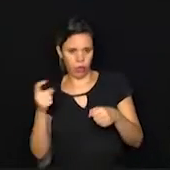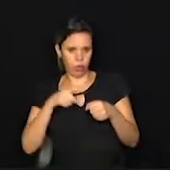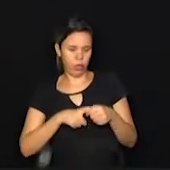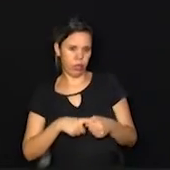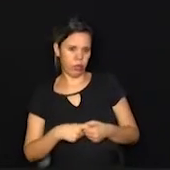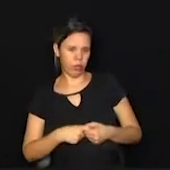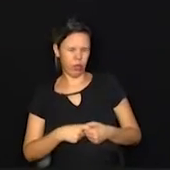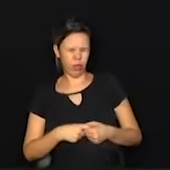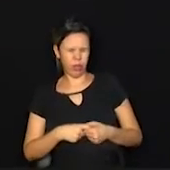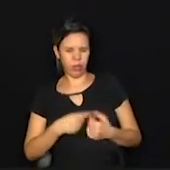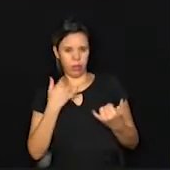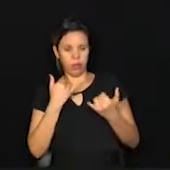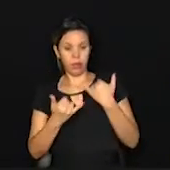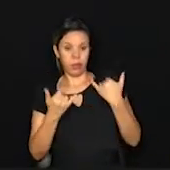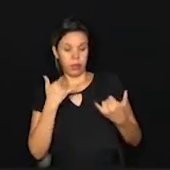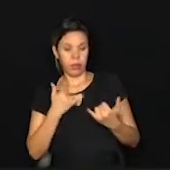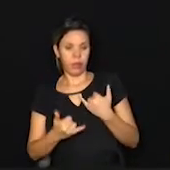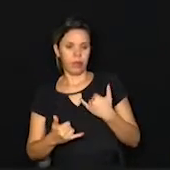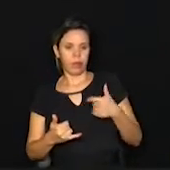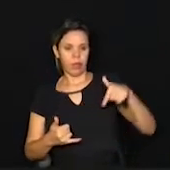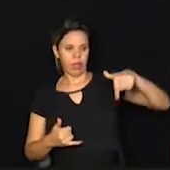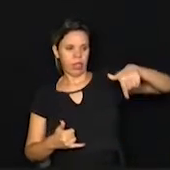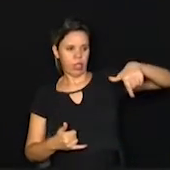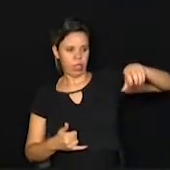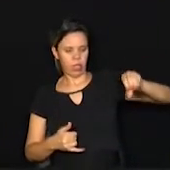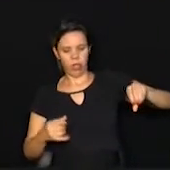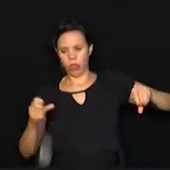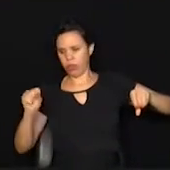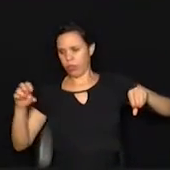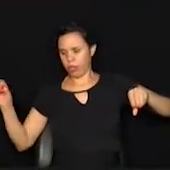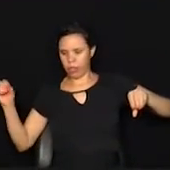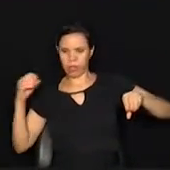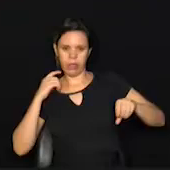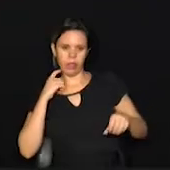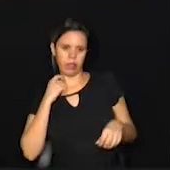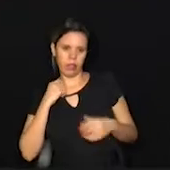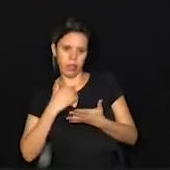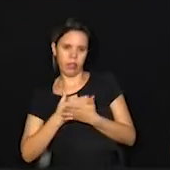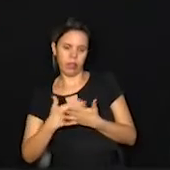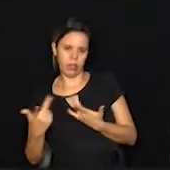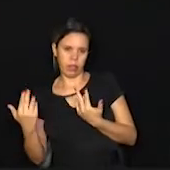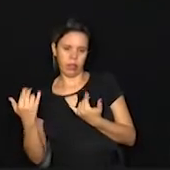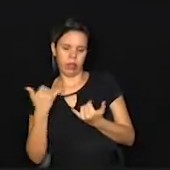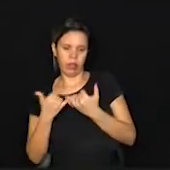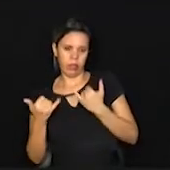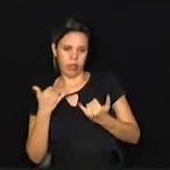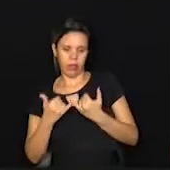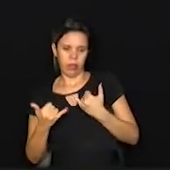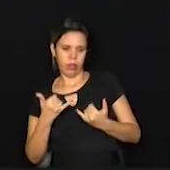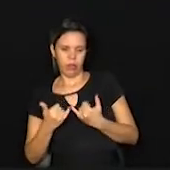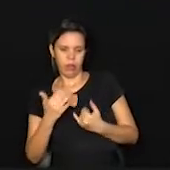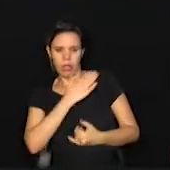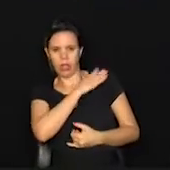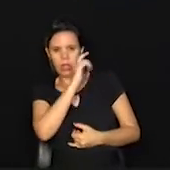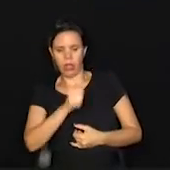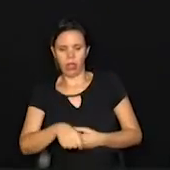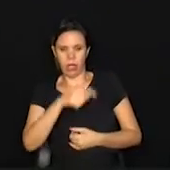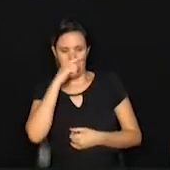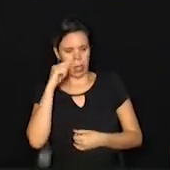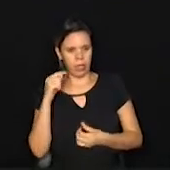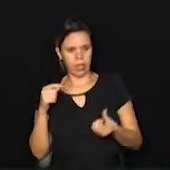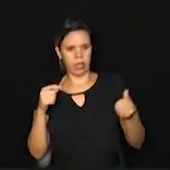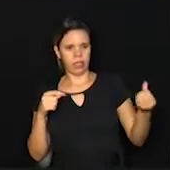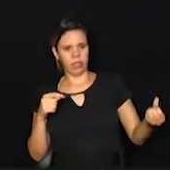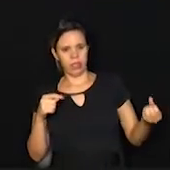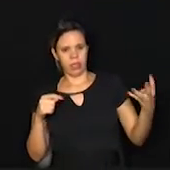situação parecida 79 80 a gente volta situação parecida com os anos iniciais da ditadura né ela que eu falei que 64 até